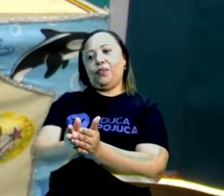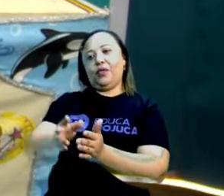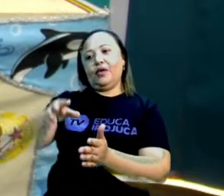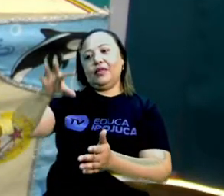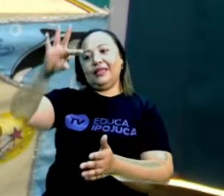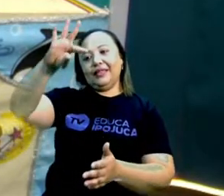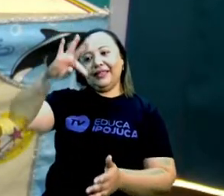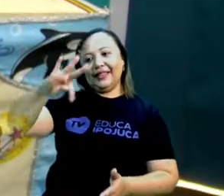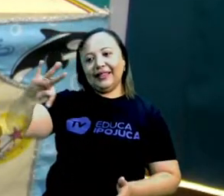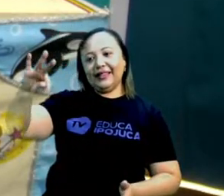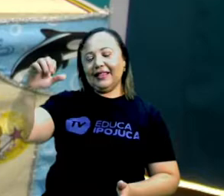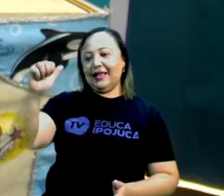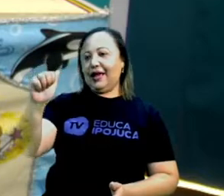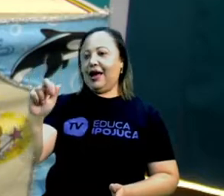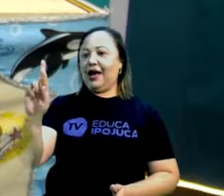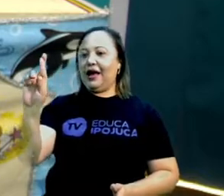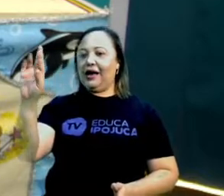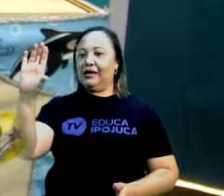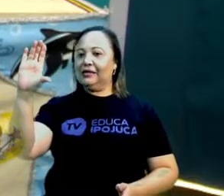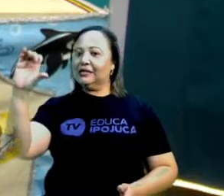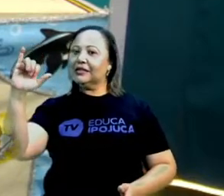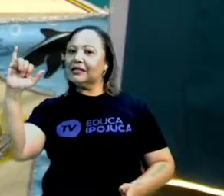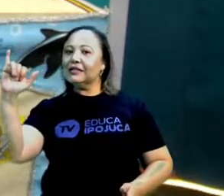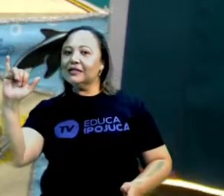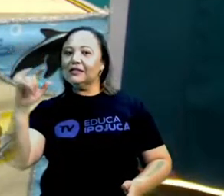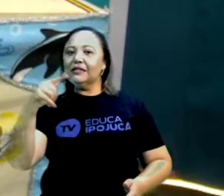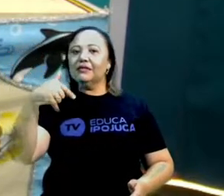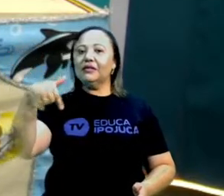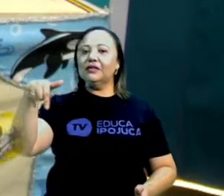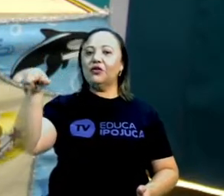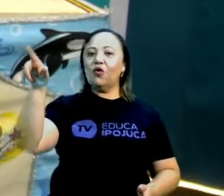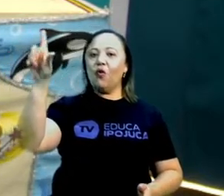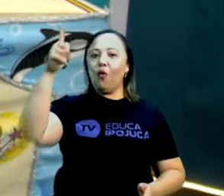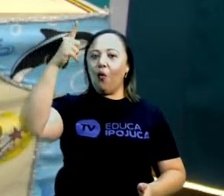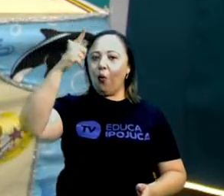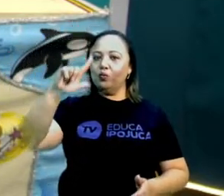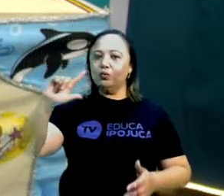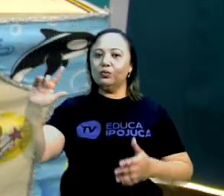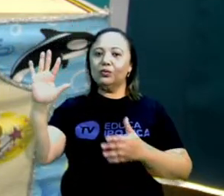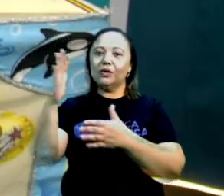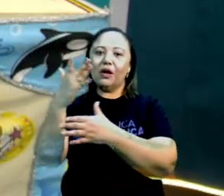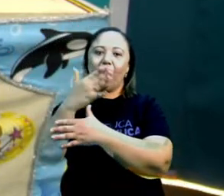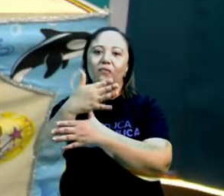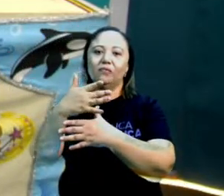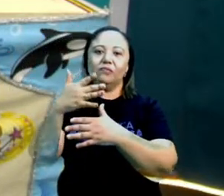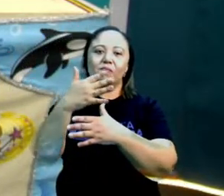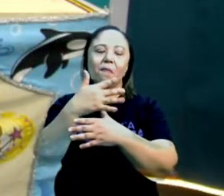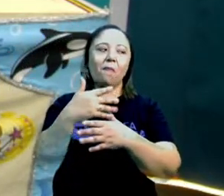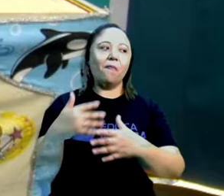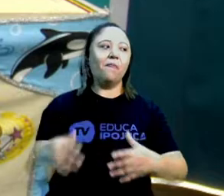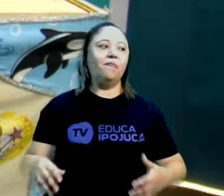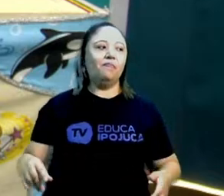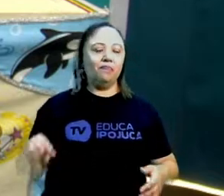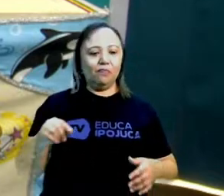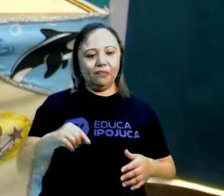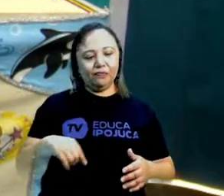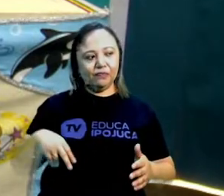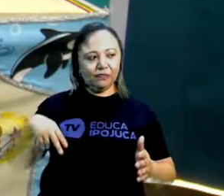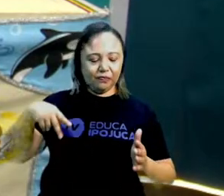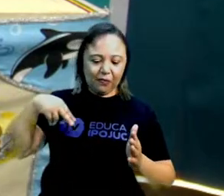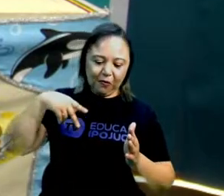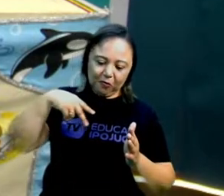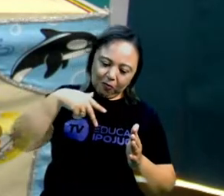para outra cidade. Foi embora, navegando. Ó, ele entrou no